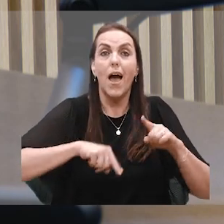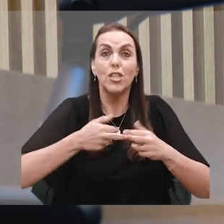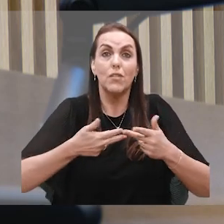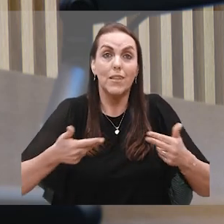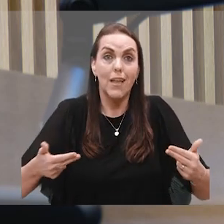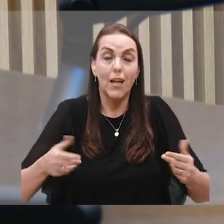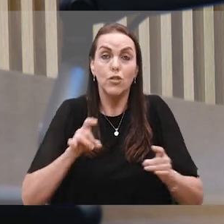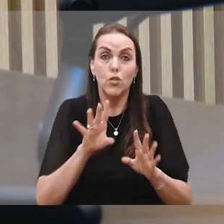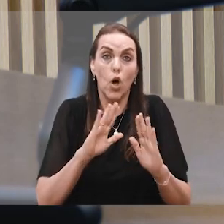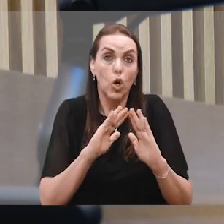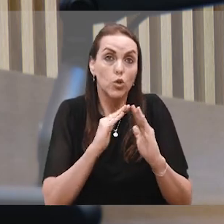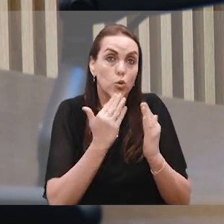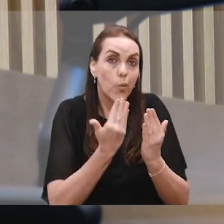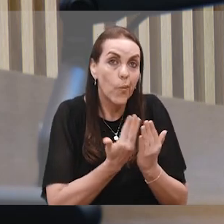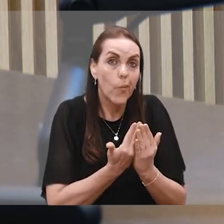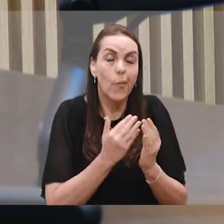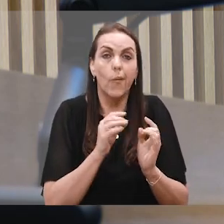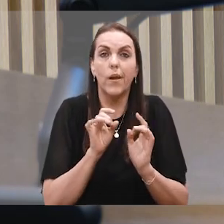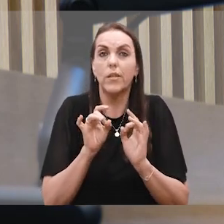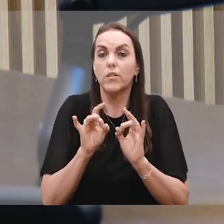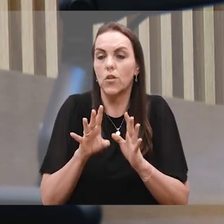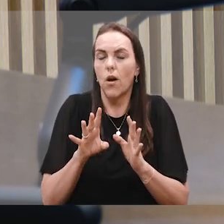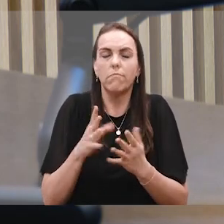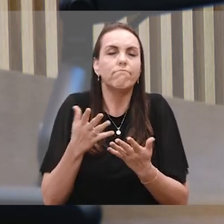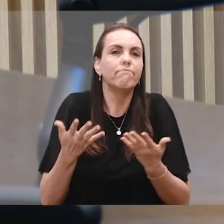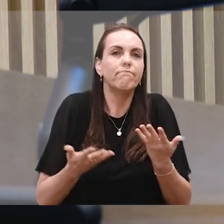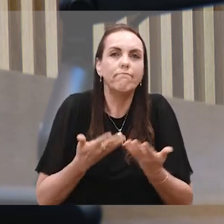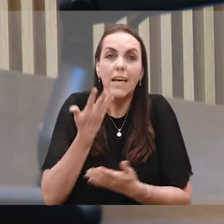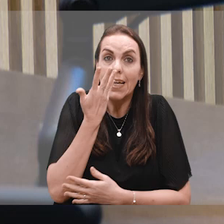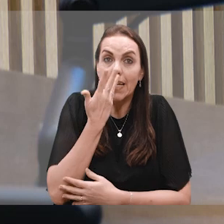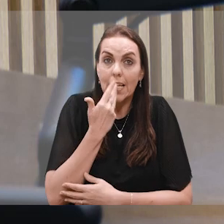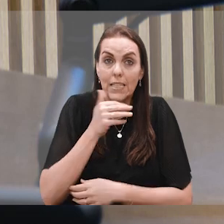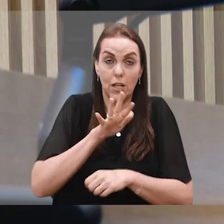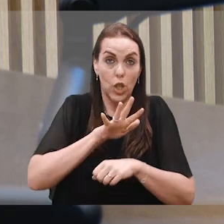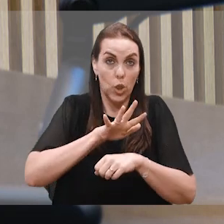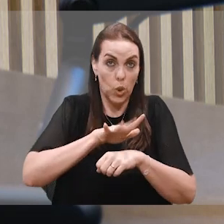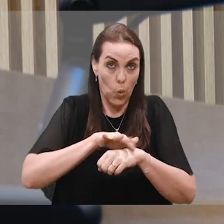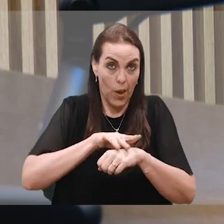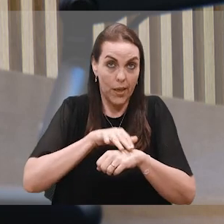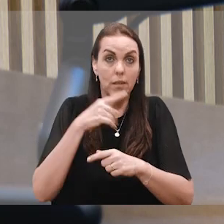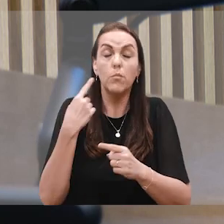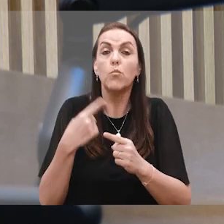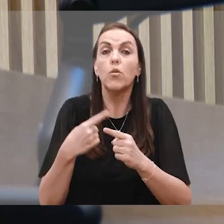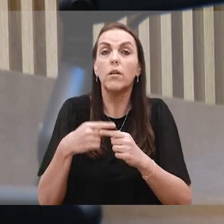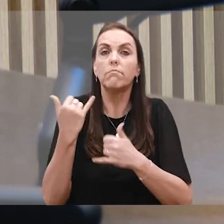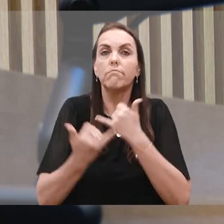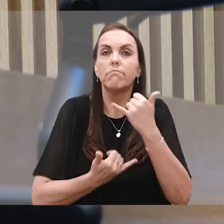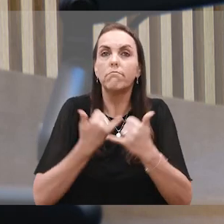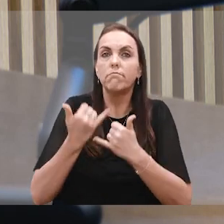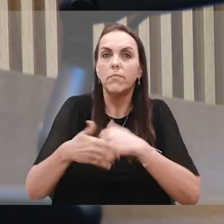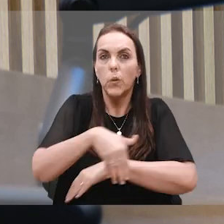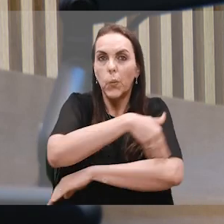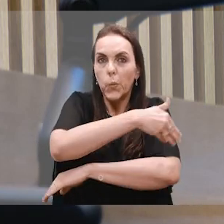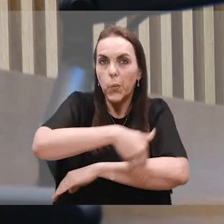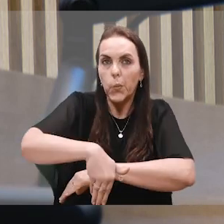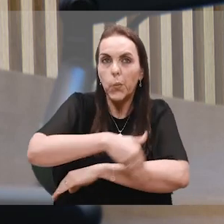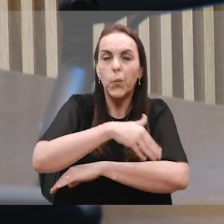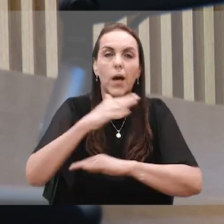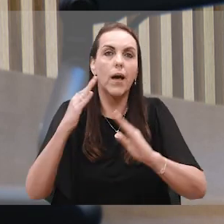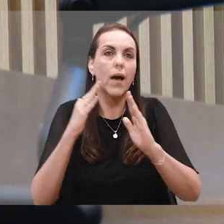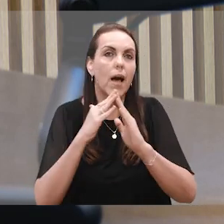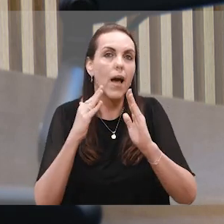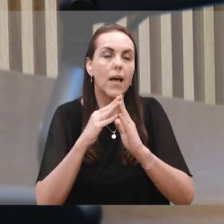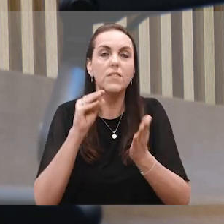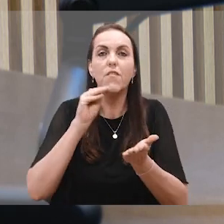atividade a não ser aquela escola, muitas vezes. Quantas crianças ficam doentes por brincar numa rua ou numa